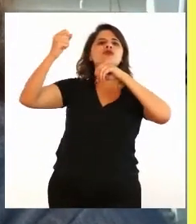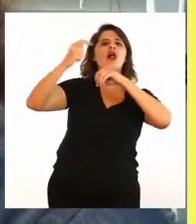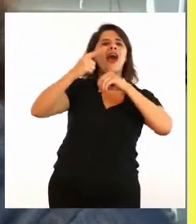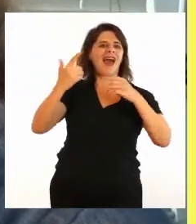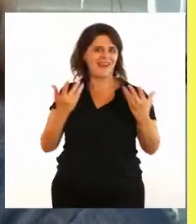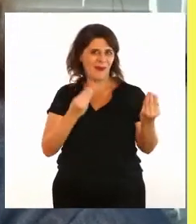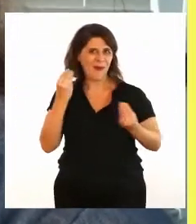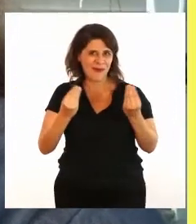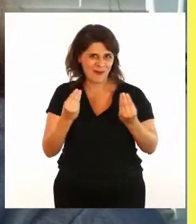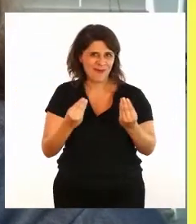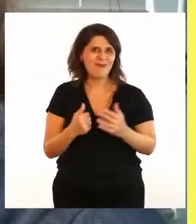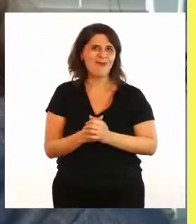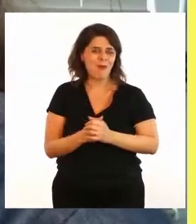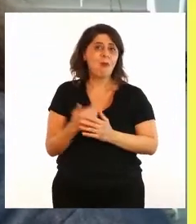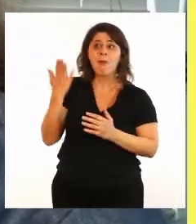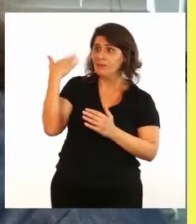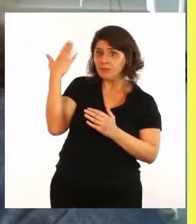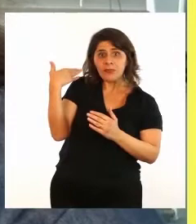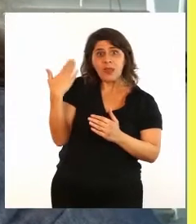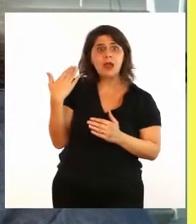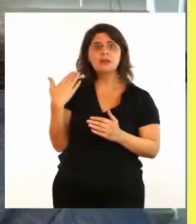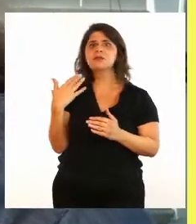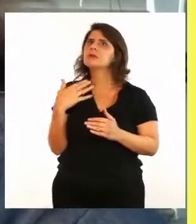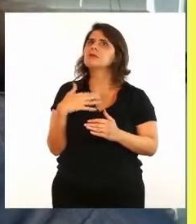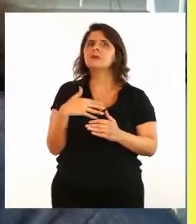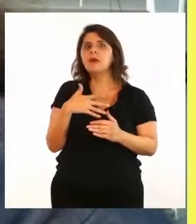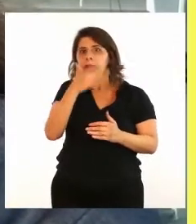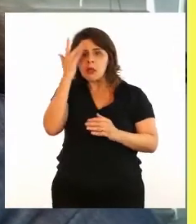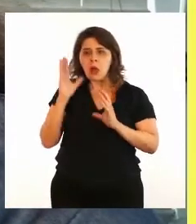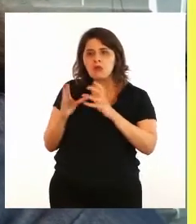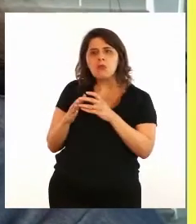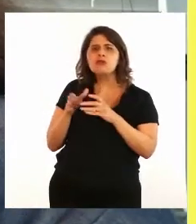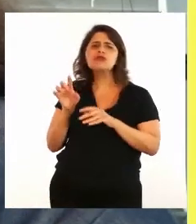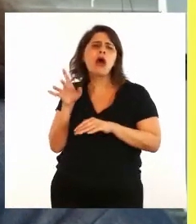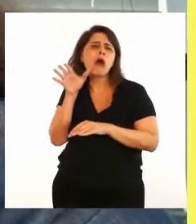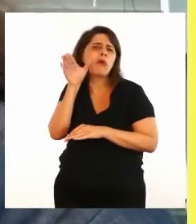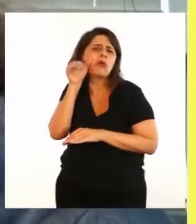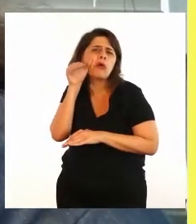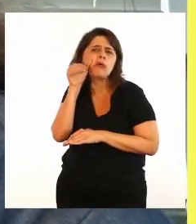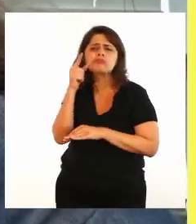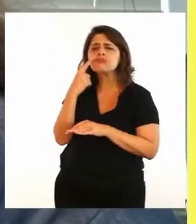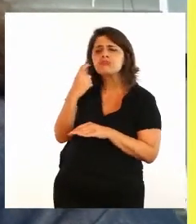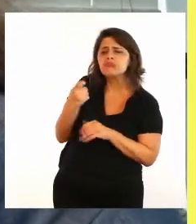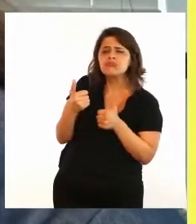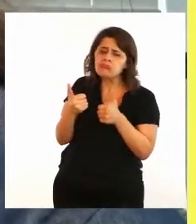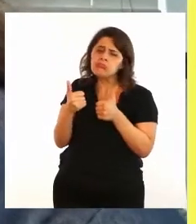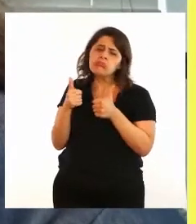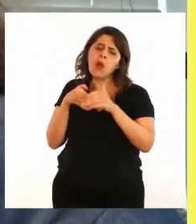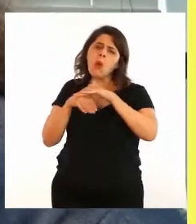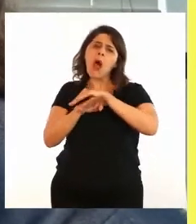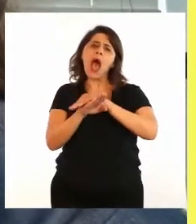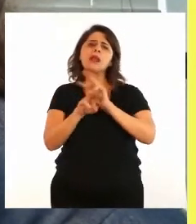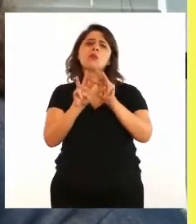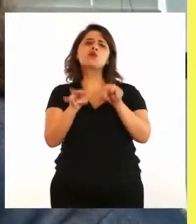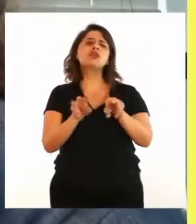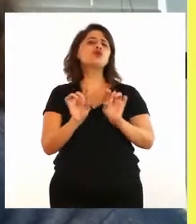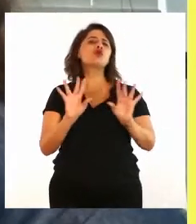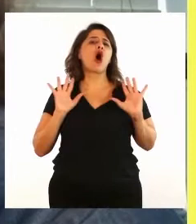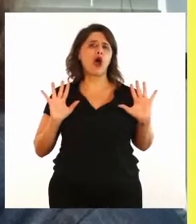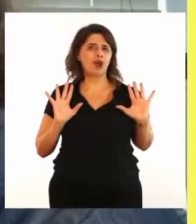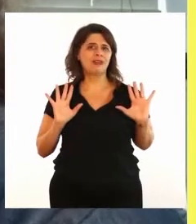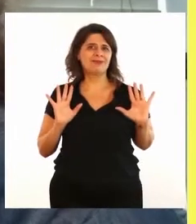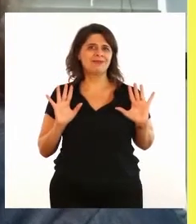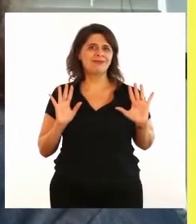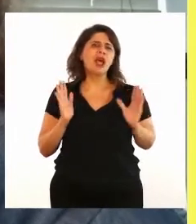de curiosidade científica e guardados em museus, a peça inteira e tudo. E